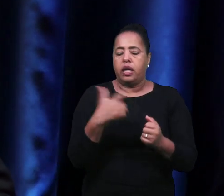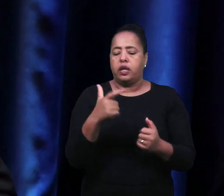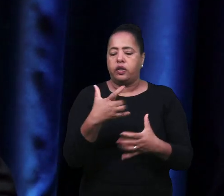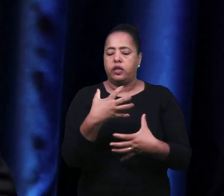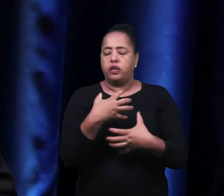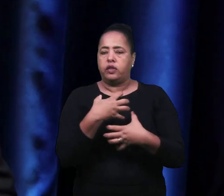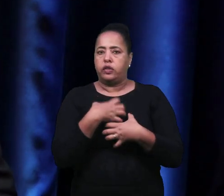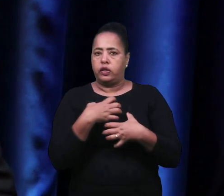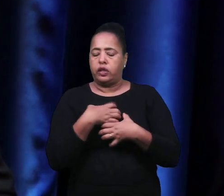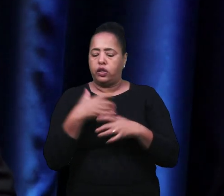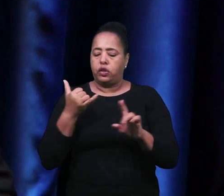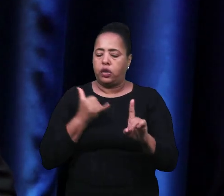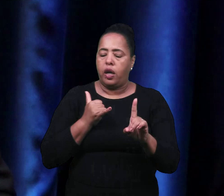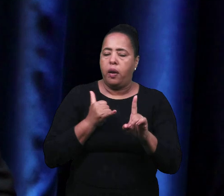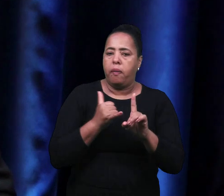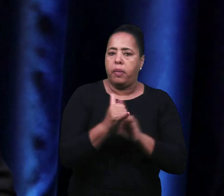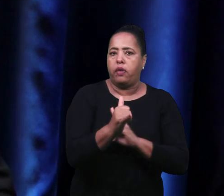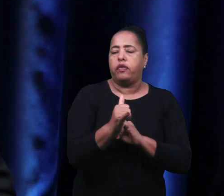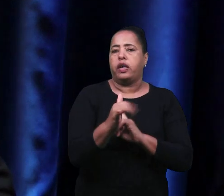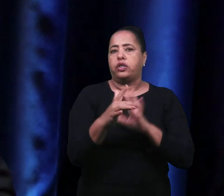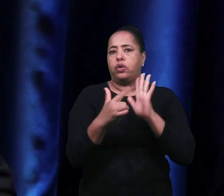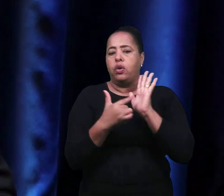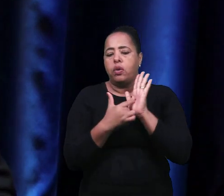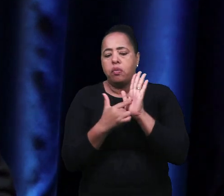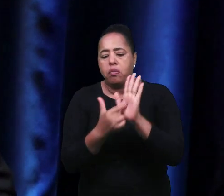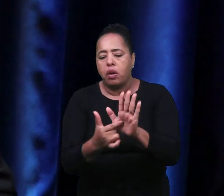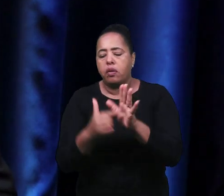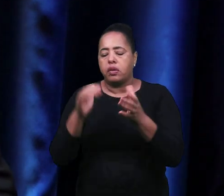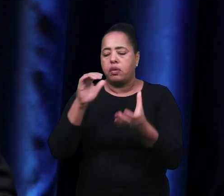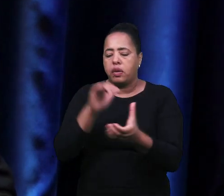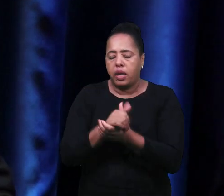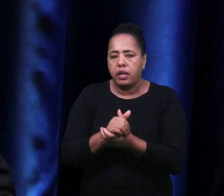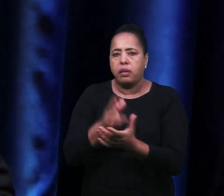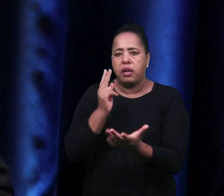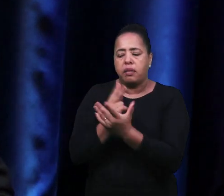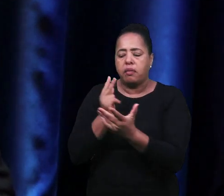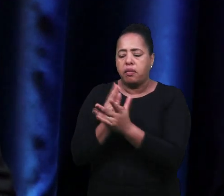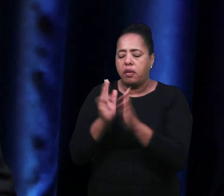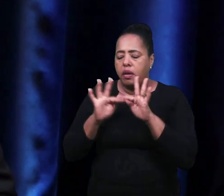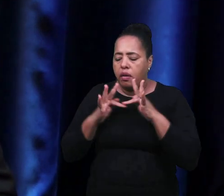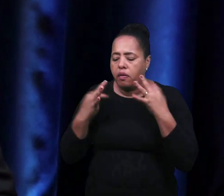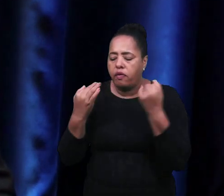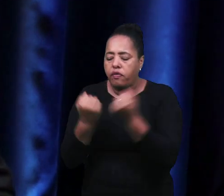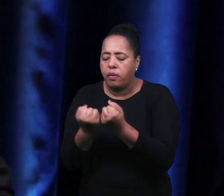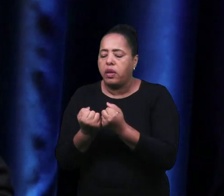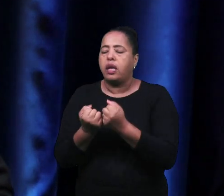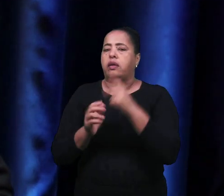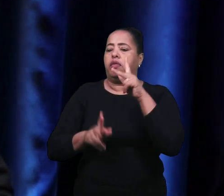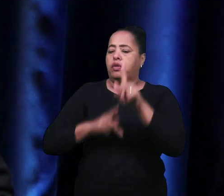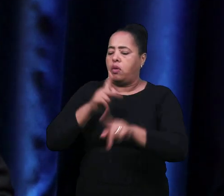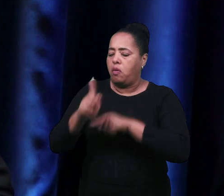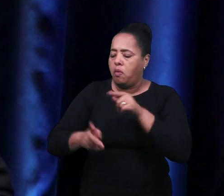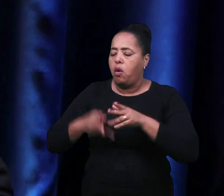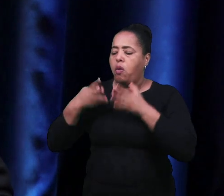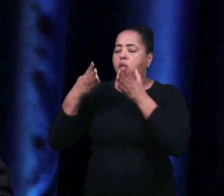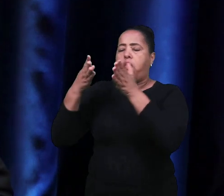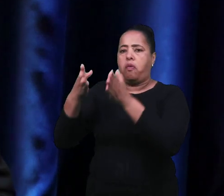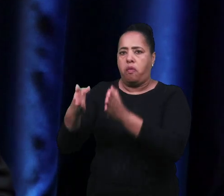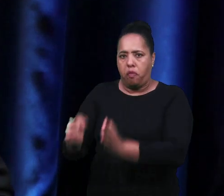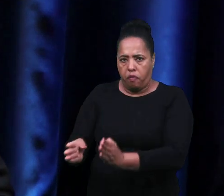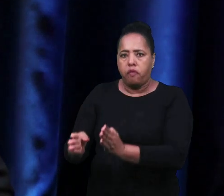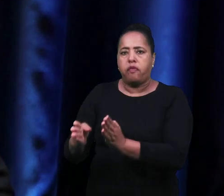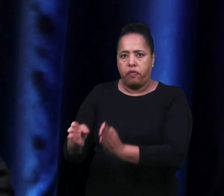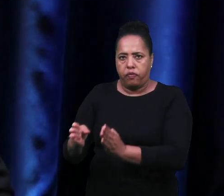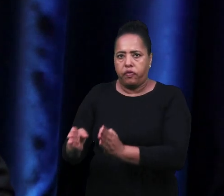até profético, né, mostrando do casamento da mesma parentela, mostrando da igreja, figurando com o casamento